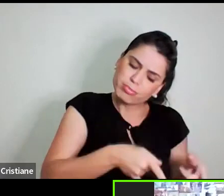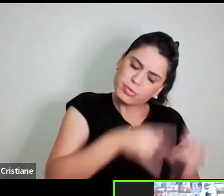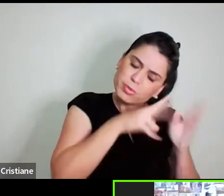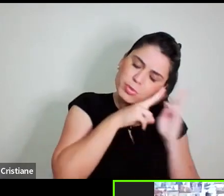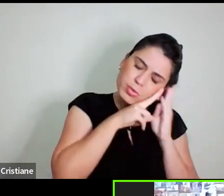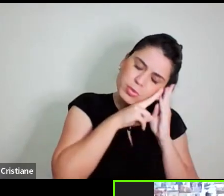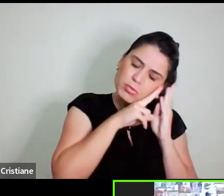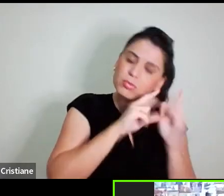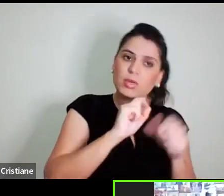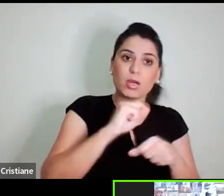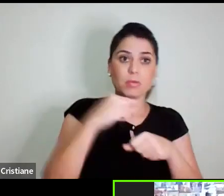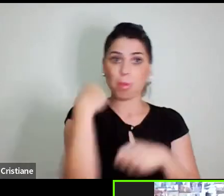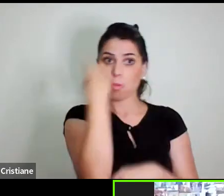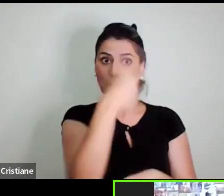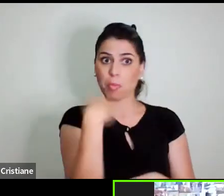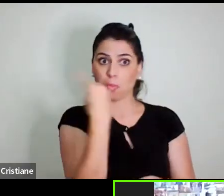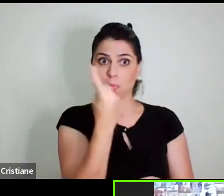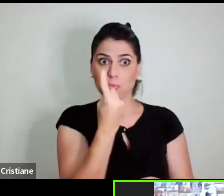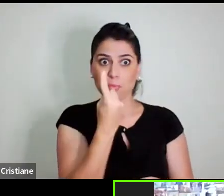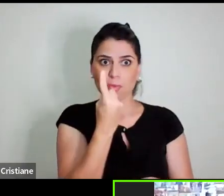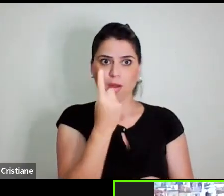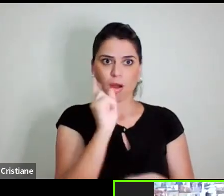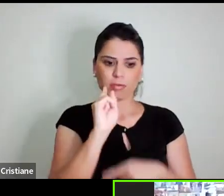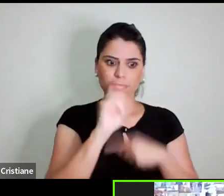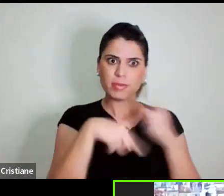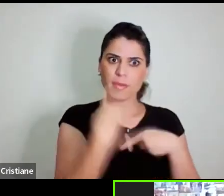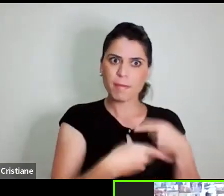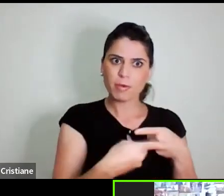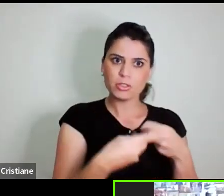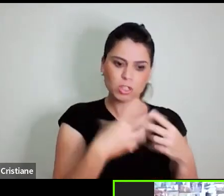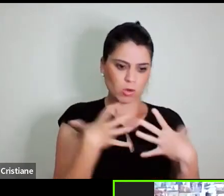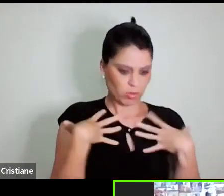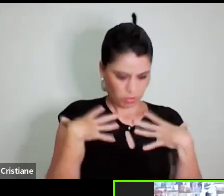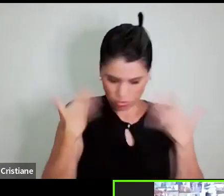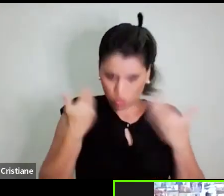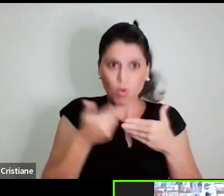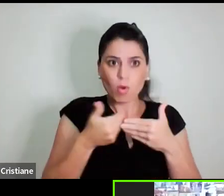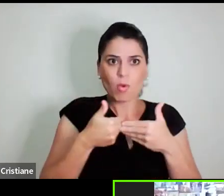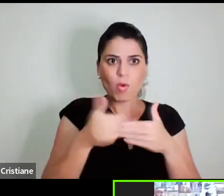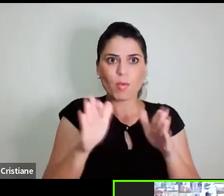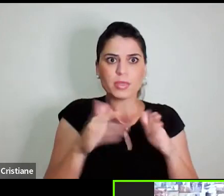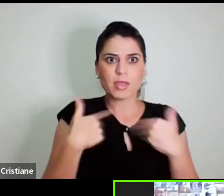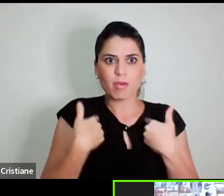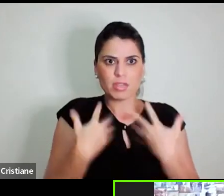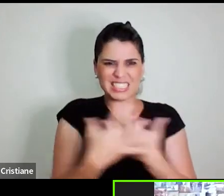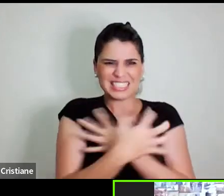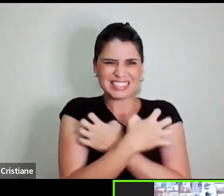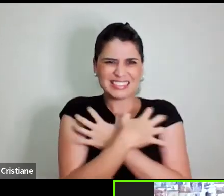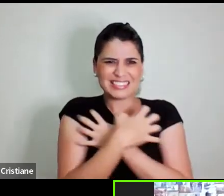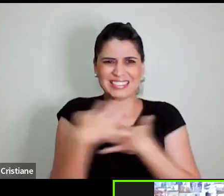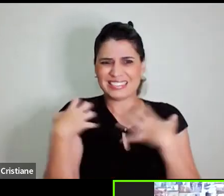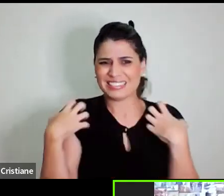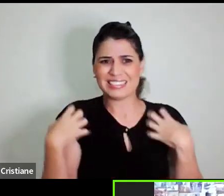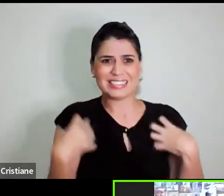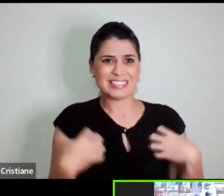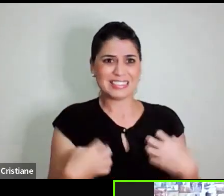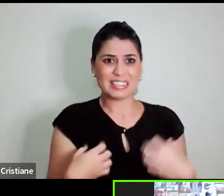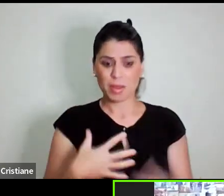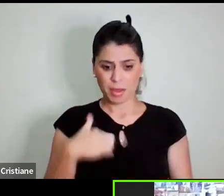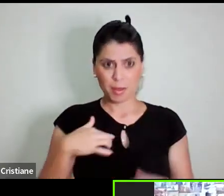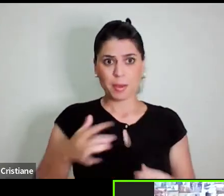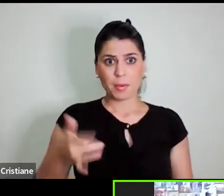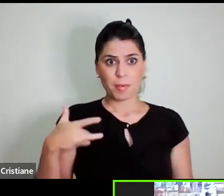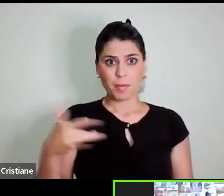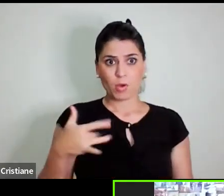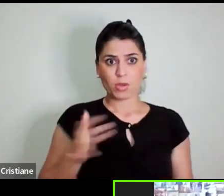sono certinha marcada no relógio, eu começava a reação, que meu coração começava a acelerar bem forte, e aí,